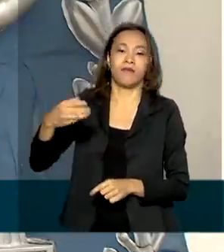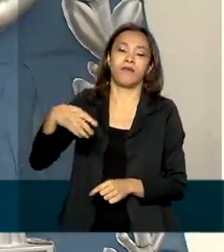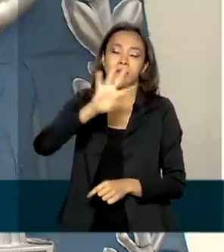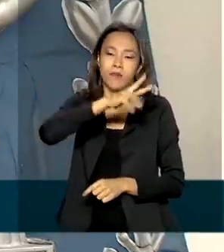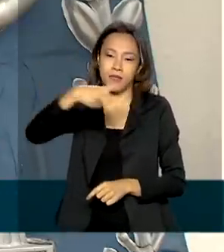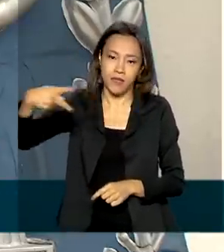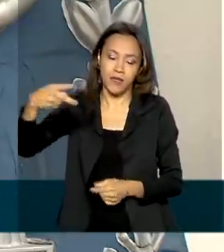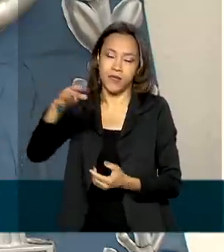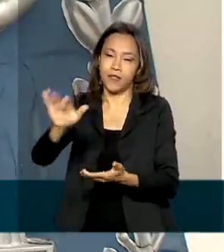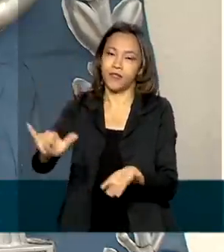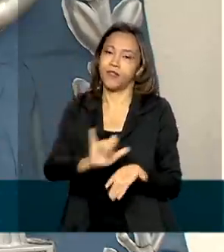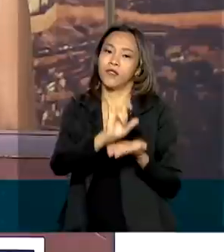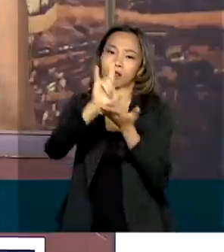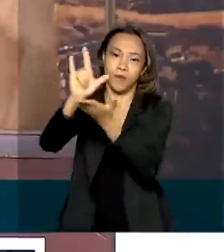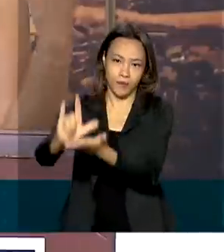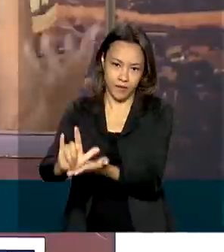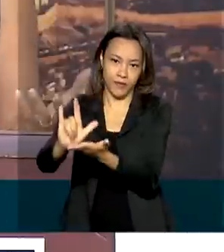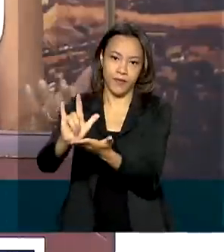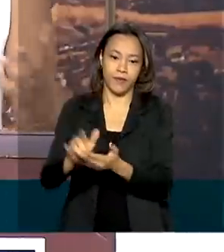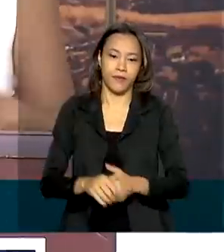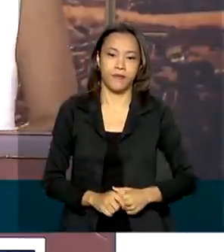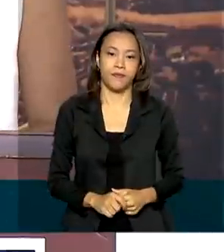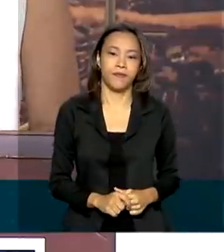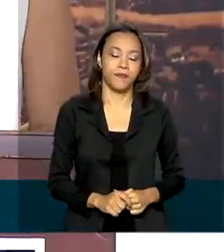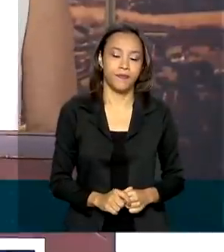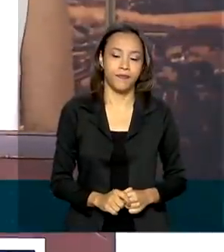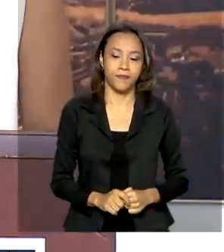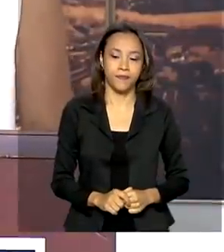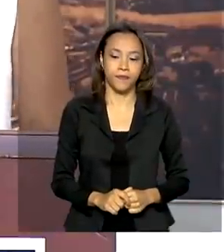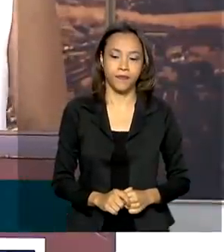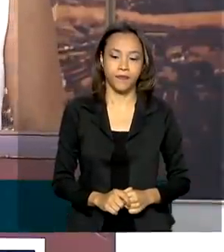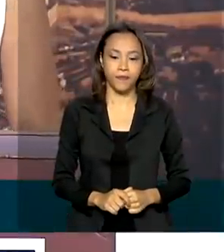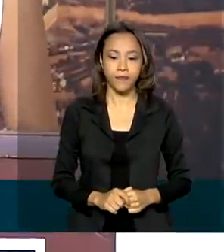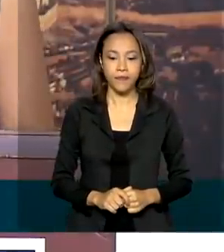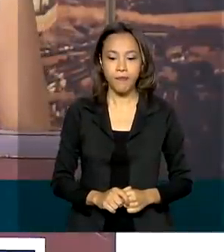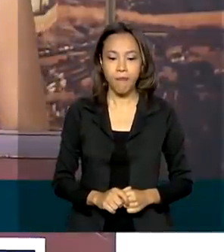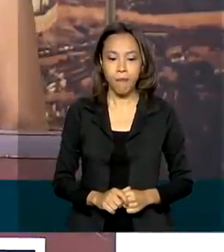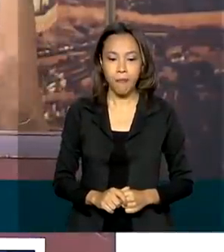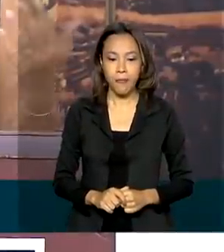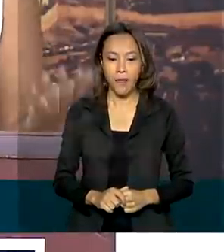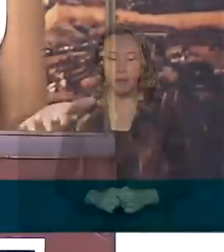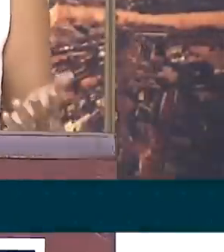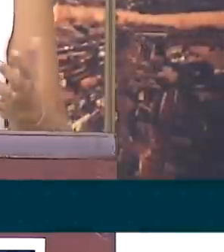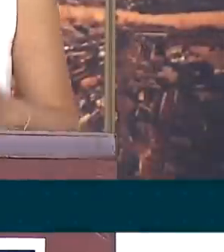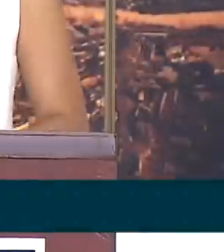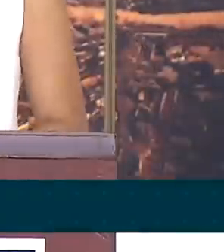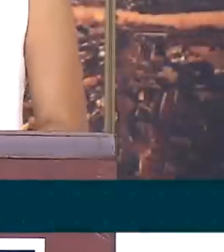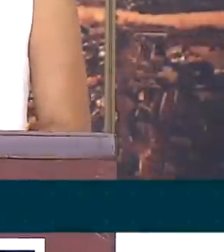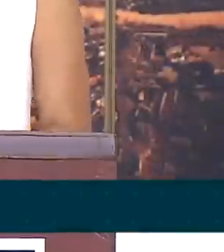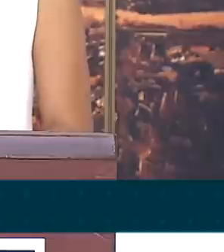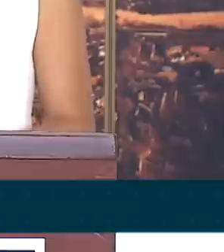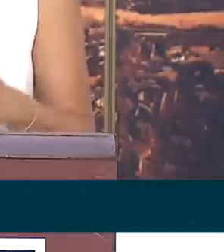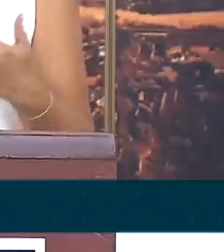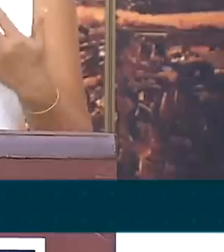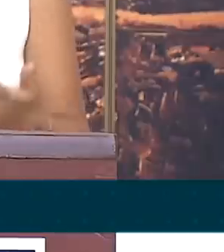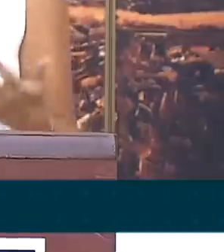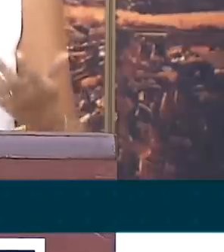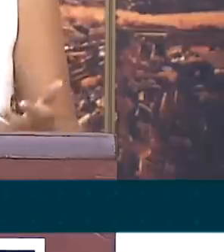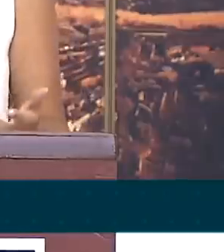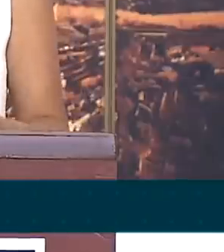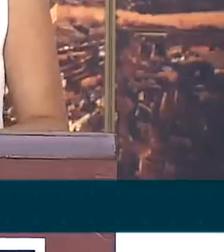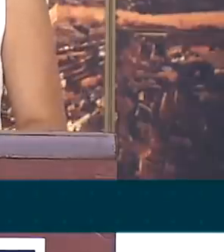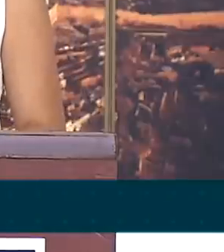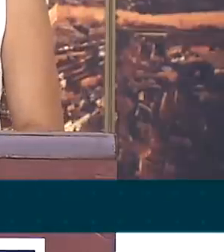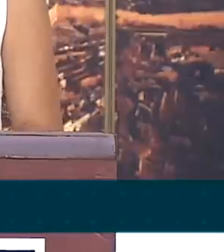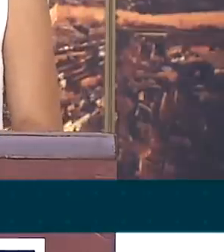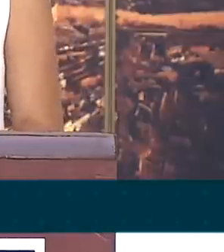Programa Pátria Voluntária. Essa união entre o Pátria Voluntária e as embaixadas sediadas em Brasília